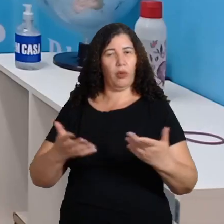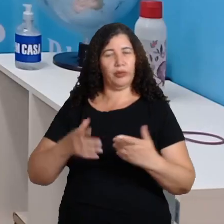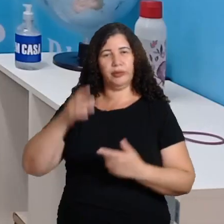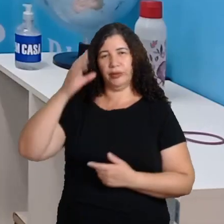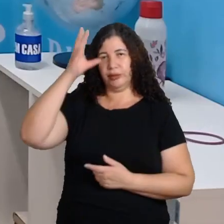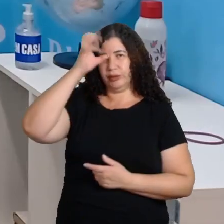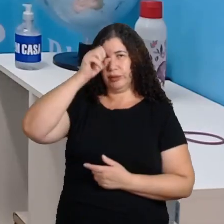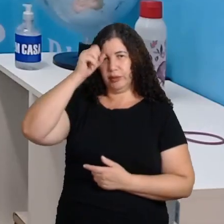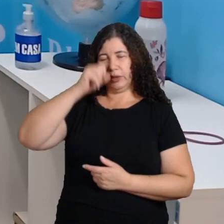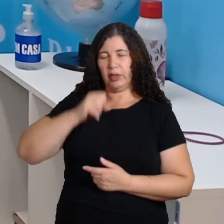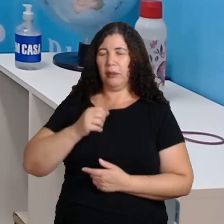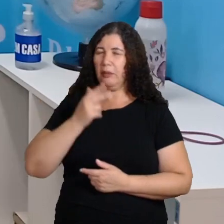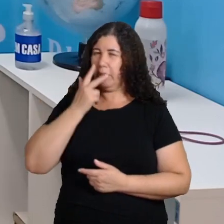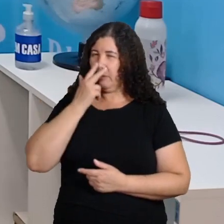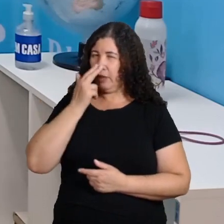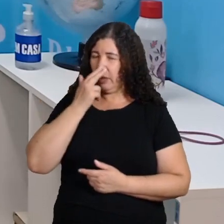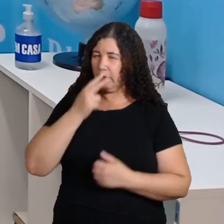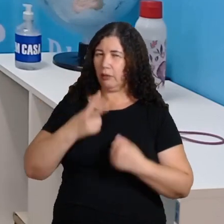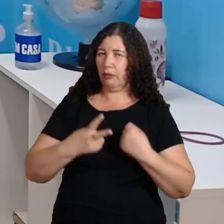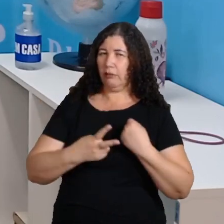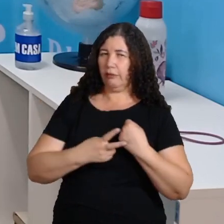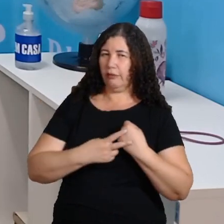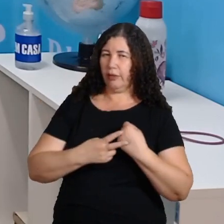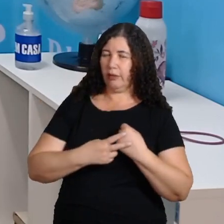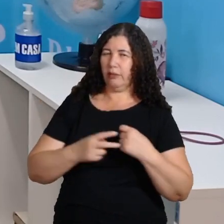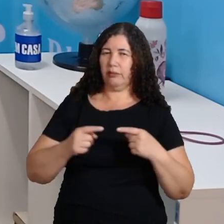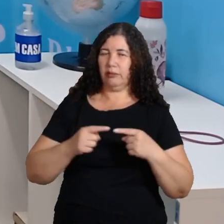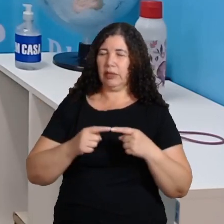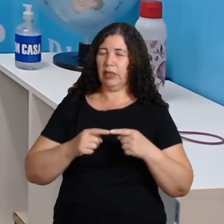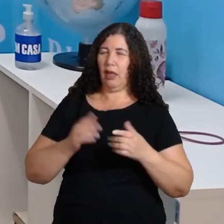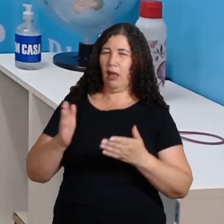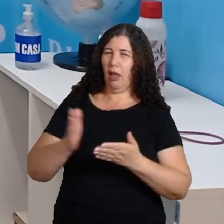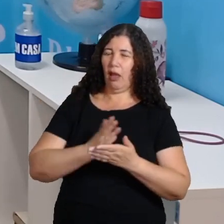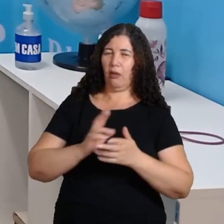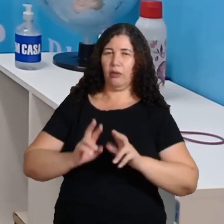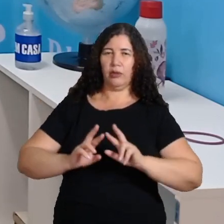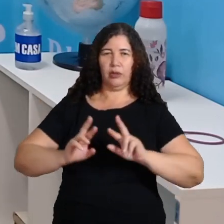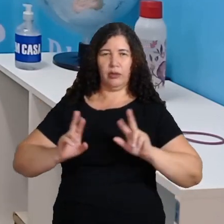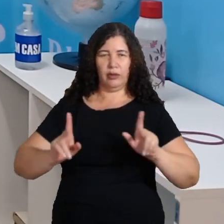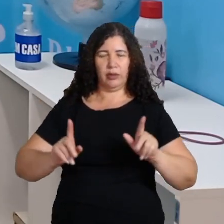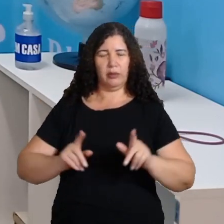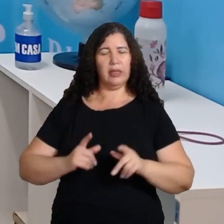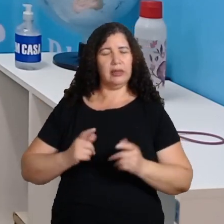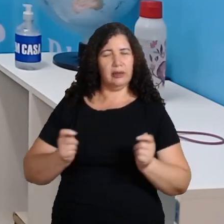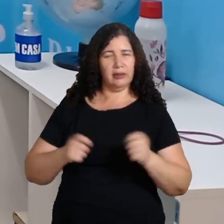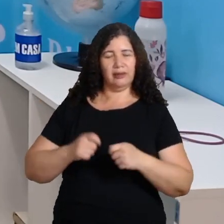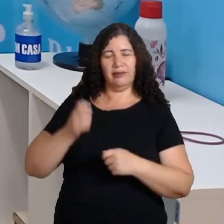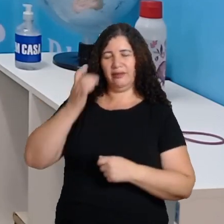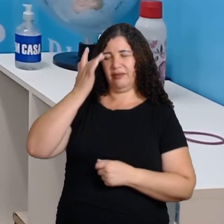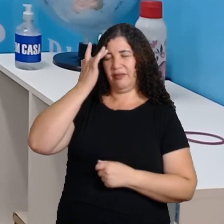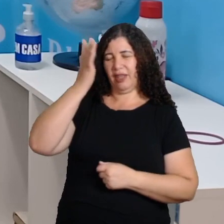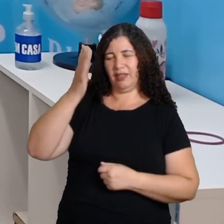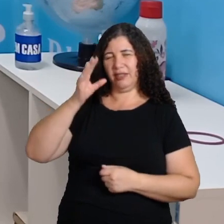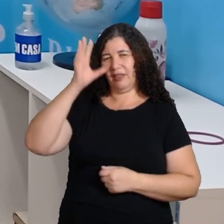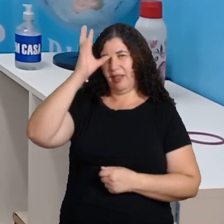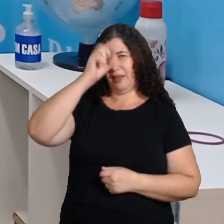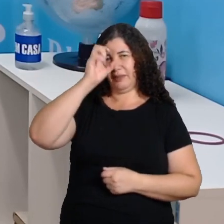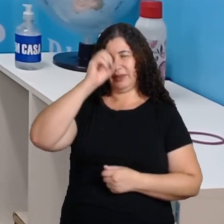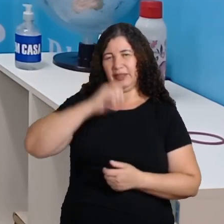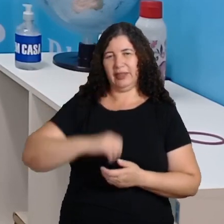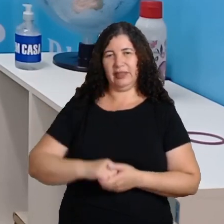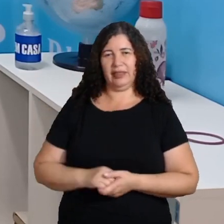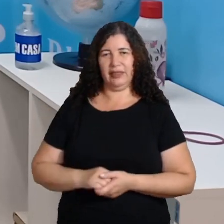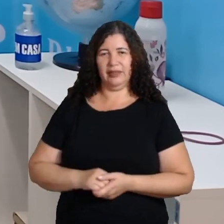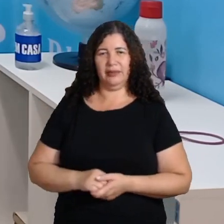nominal, semelhante à verbal, com algumas diferenças, mas são bastante fáceis. Prometo que vocês vão